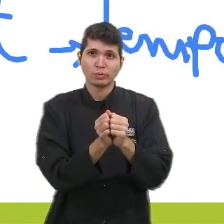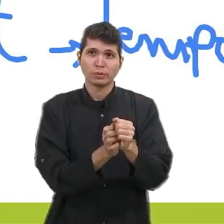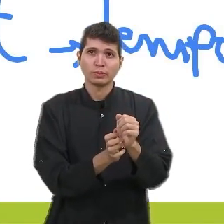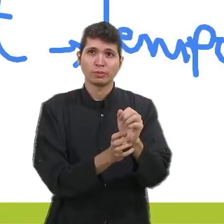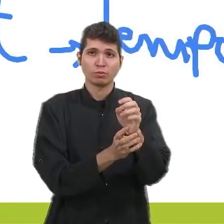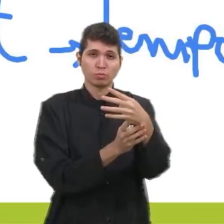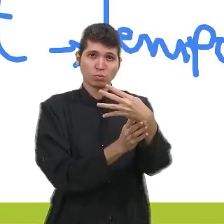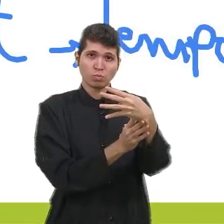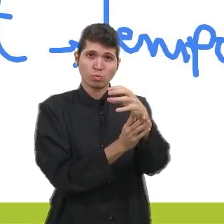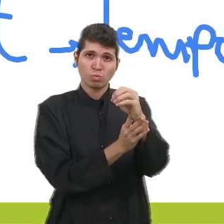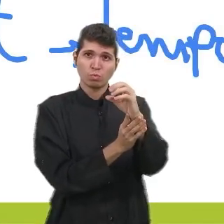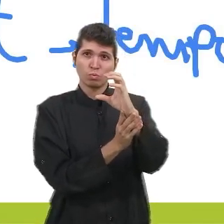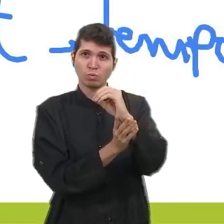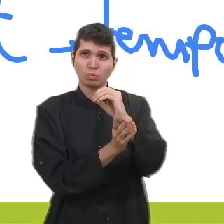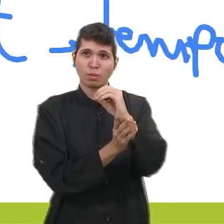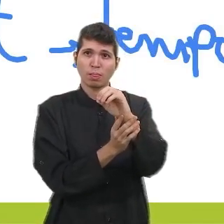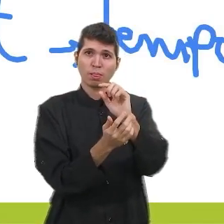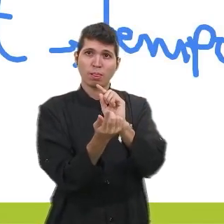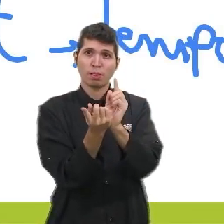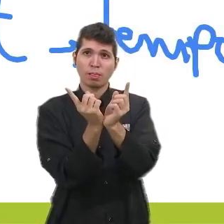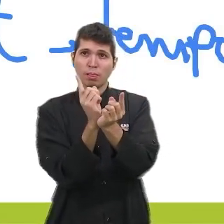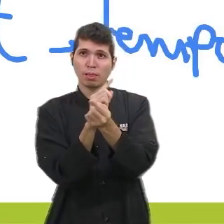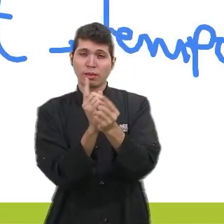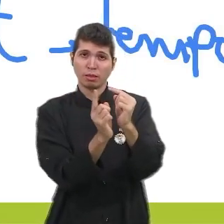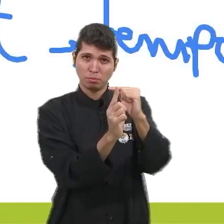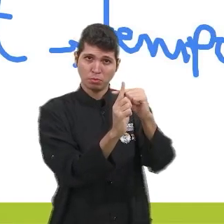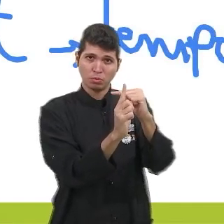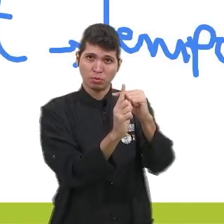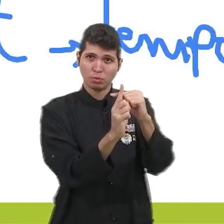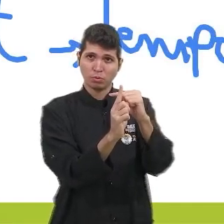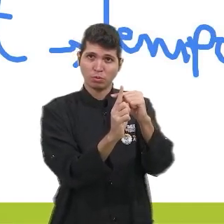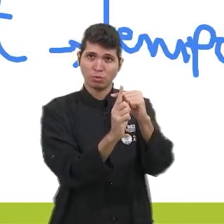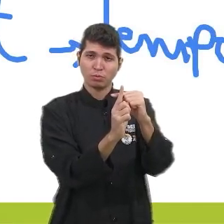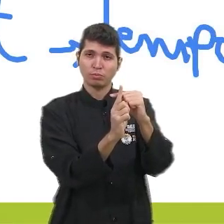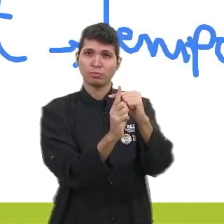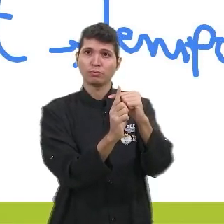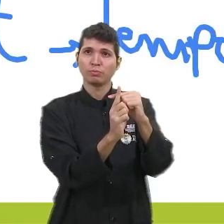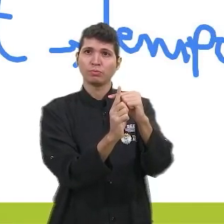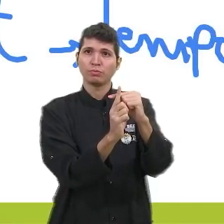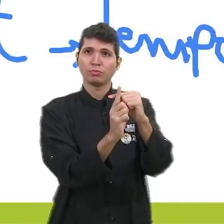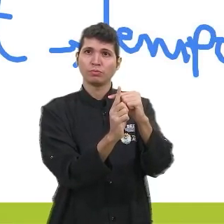pegar esse 400 e vou passar para o outro lado. Ele está positivo, ele já foi negativo.